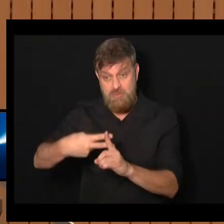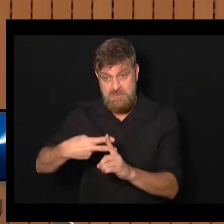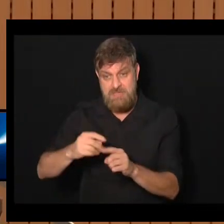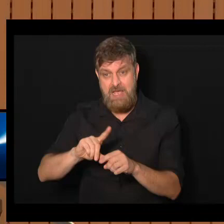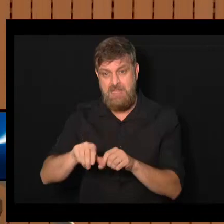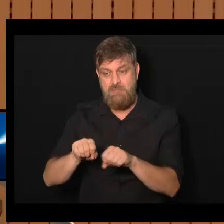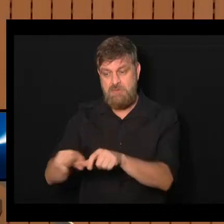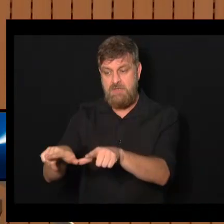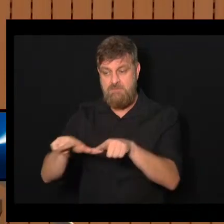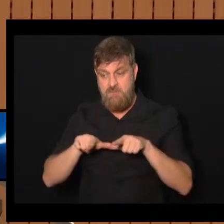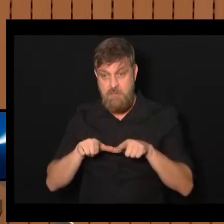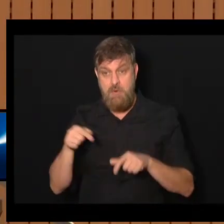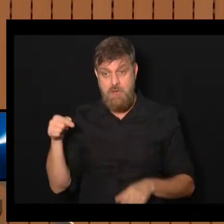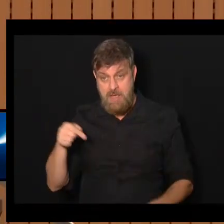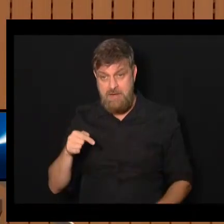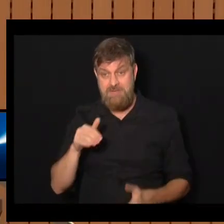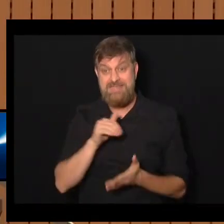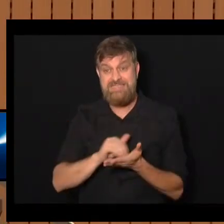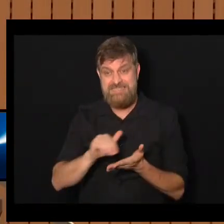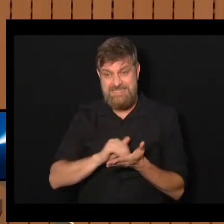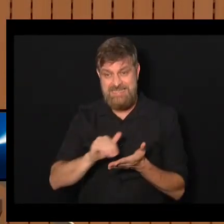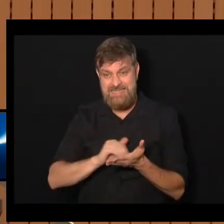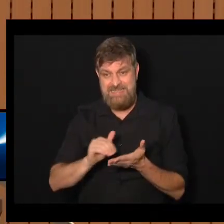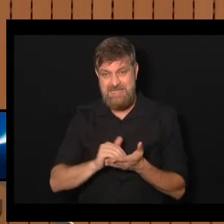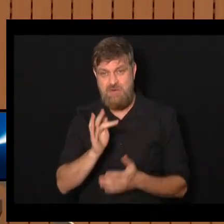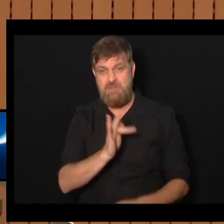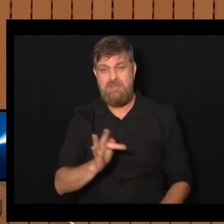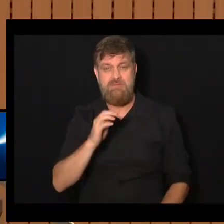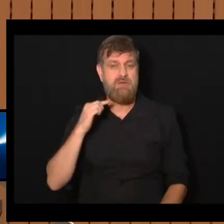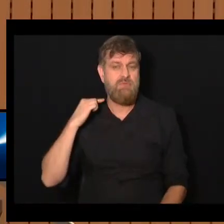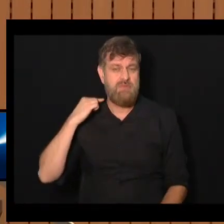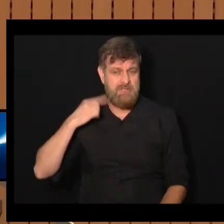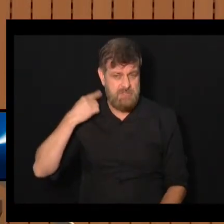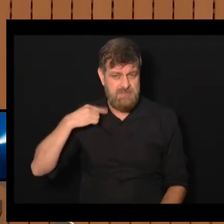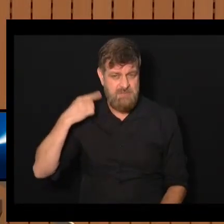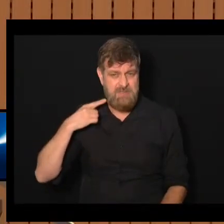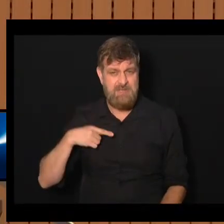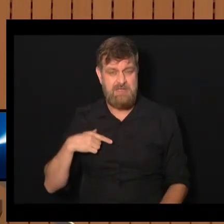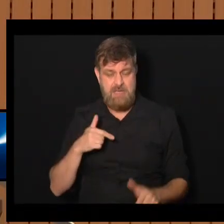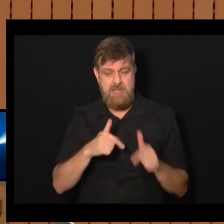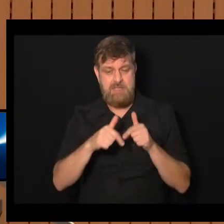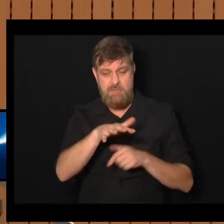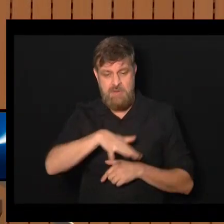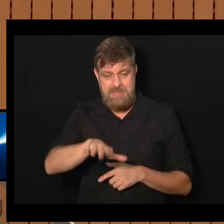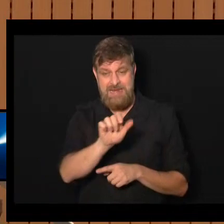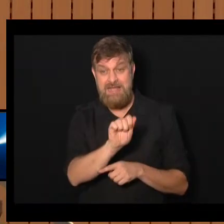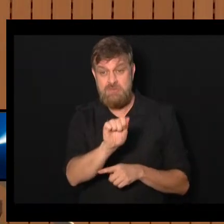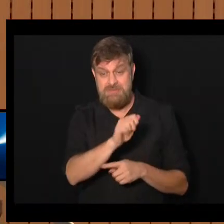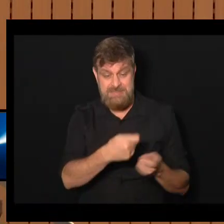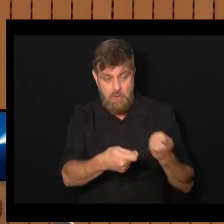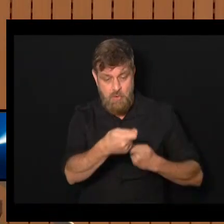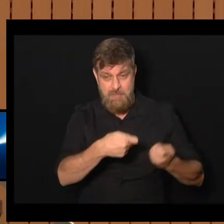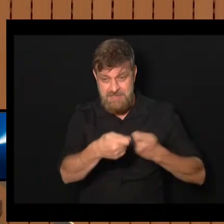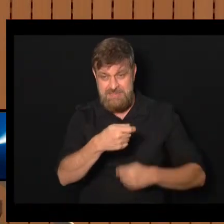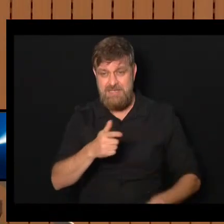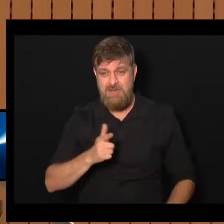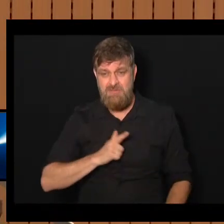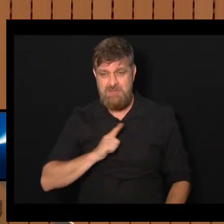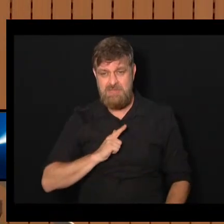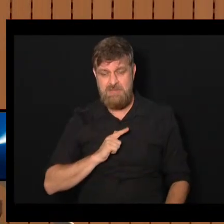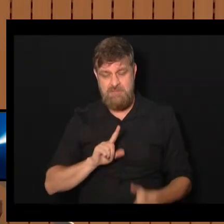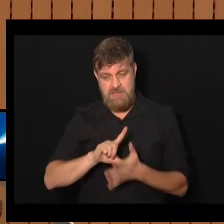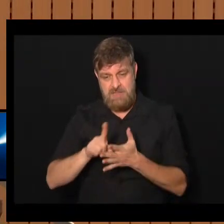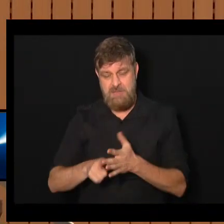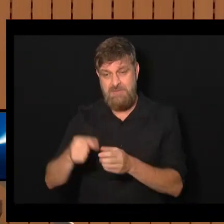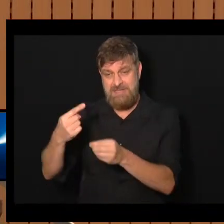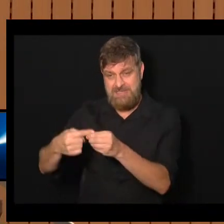formou, ele foi secretário da Faculdade de Direito e atuou no jurídico da Associação Comercial. Teve um retorno para Itápolis,